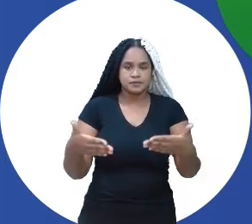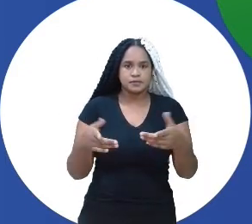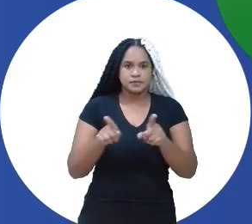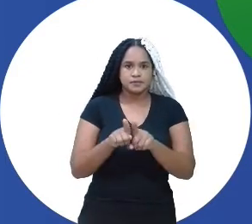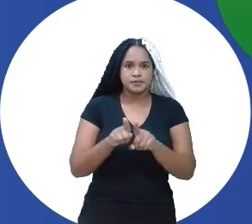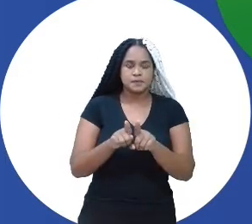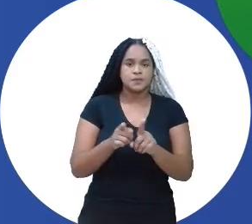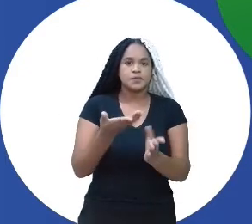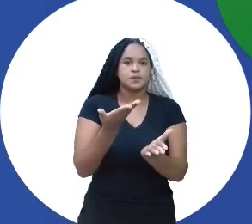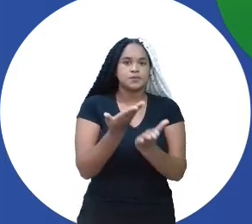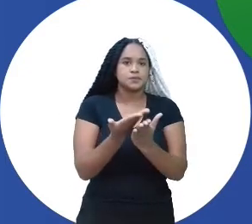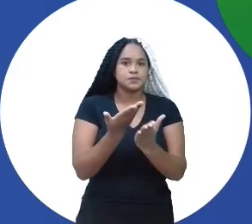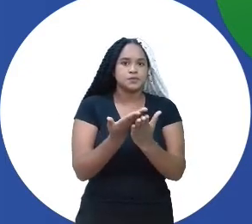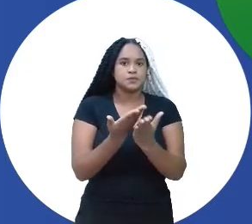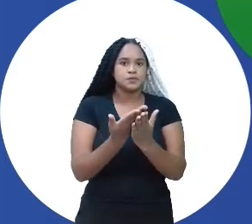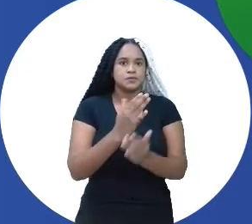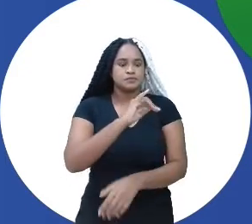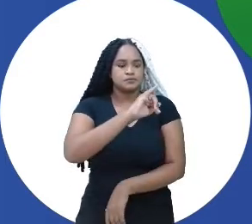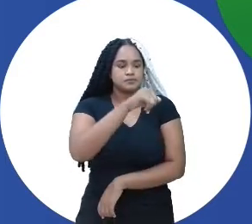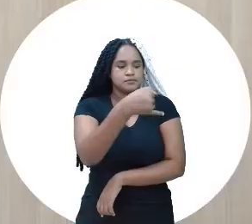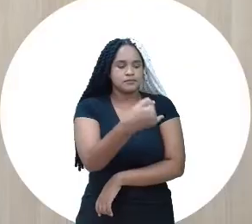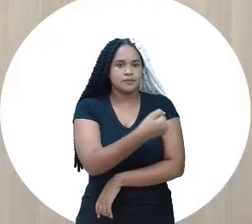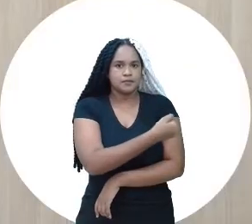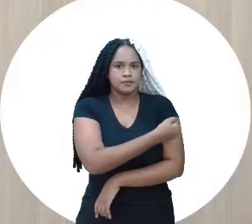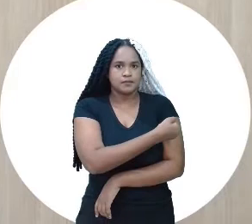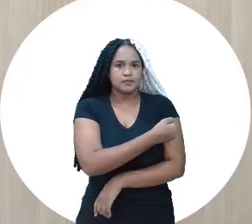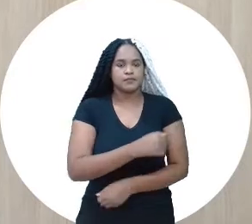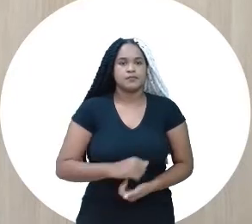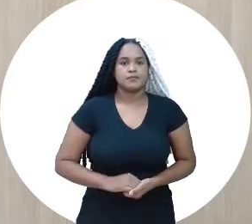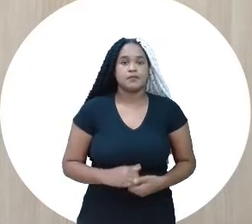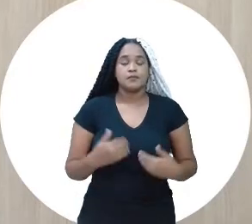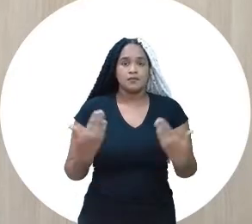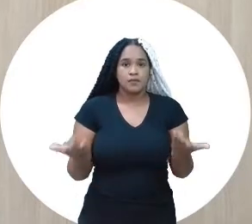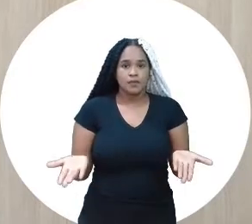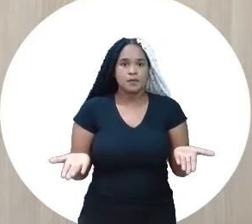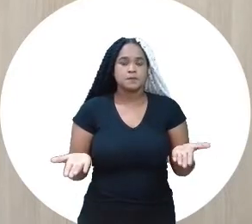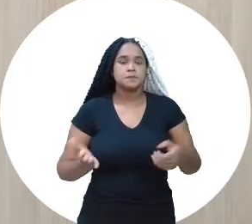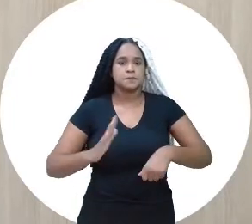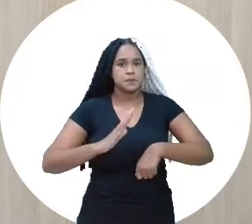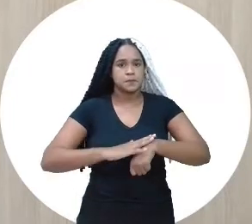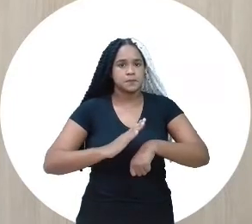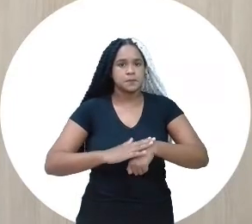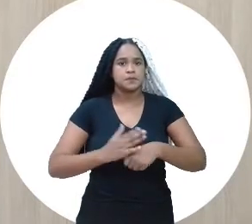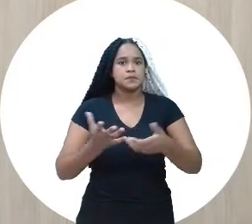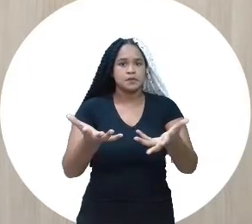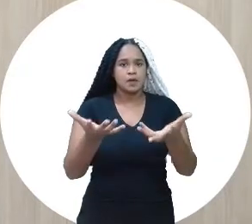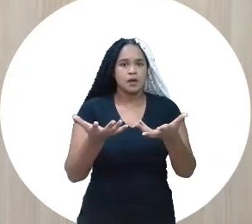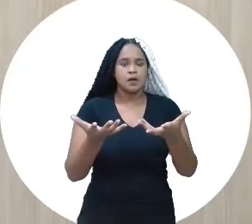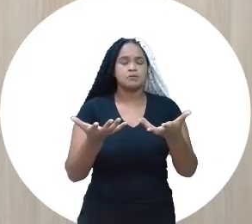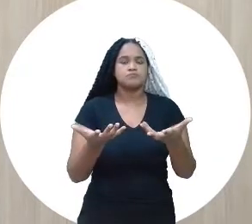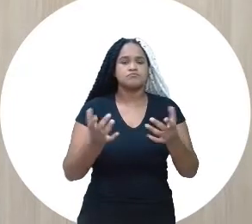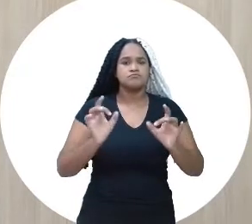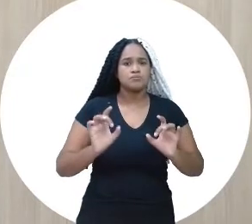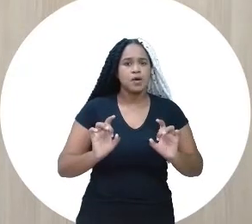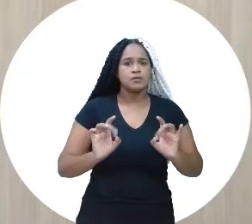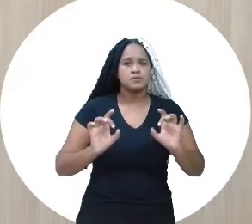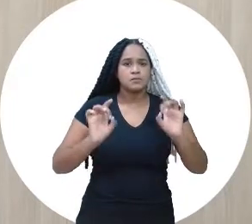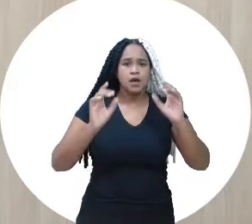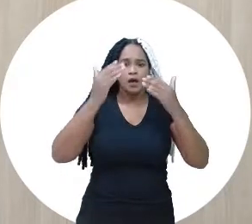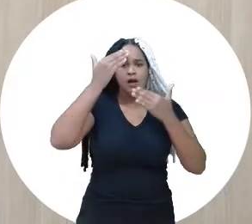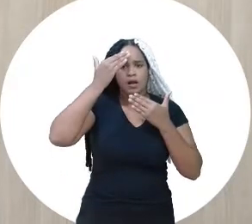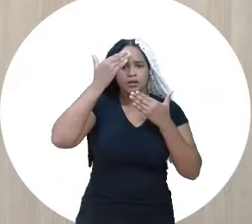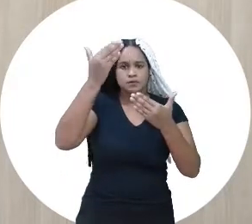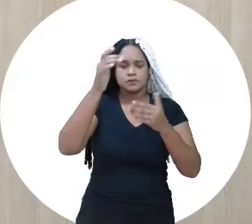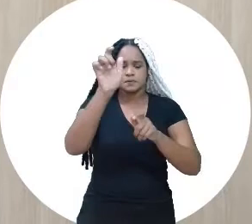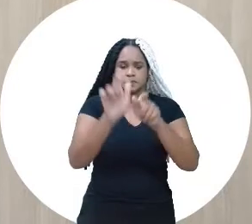estudantes das turmas de educação de jovens e adultos. Neste momento, quero fazer um agradecimento muito especial a todos que fazem a